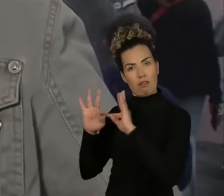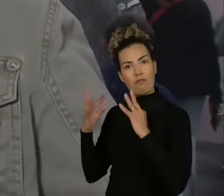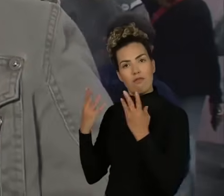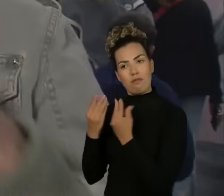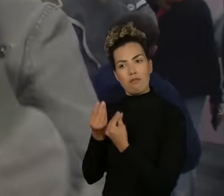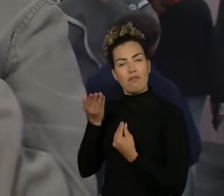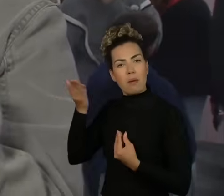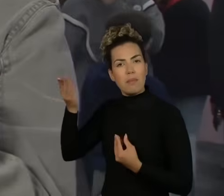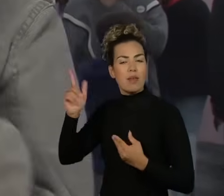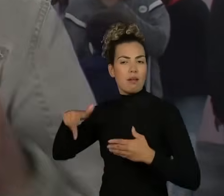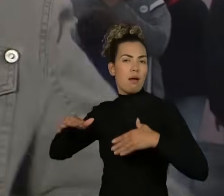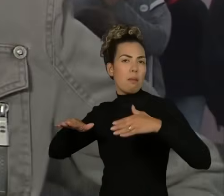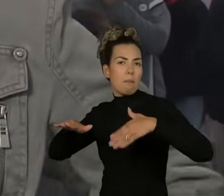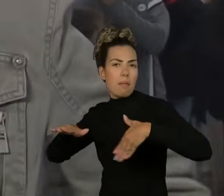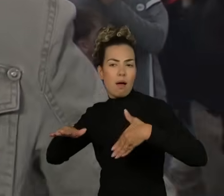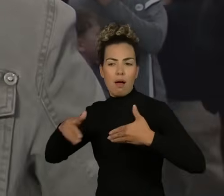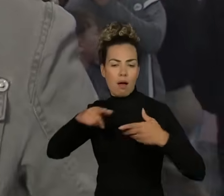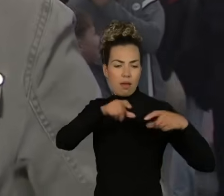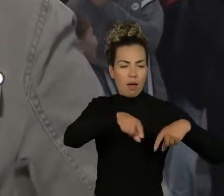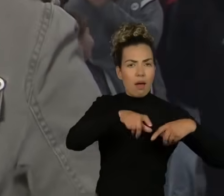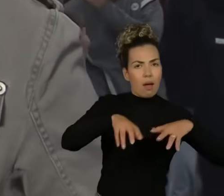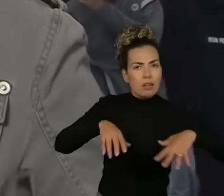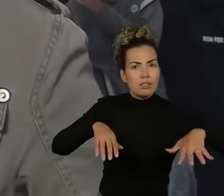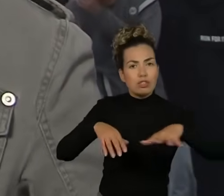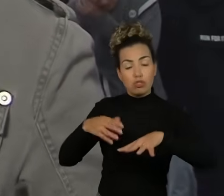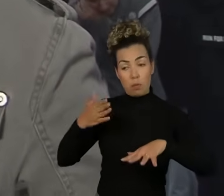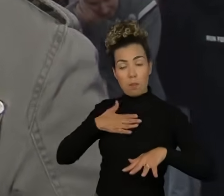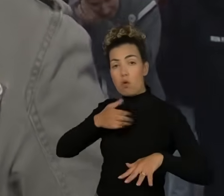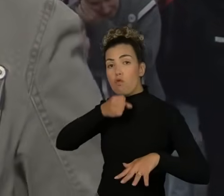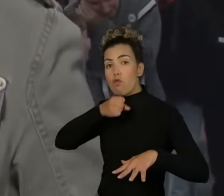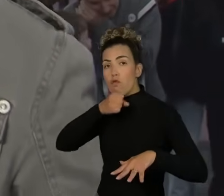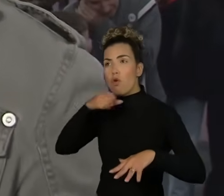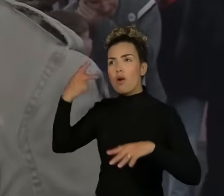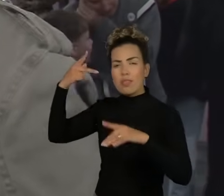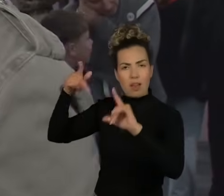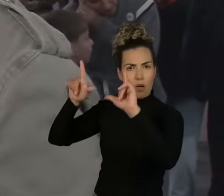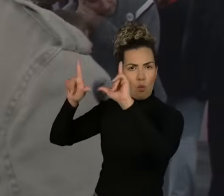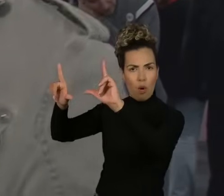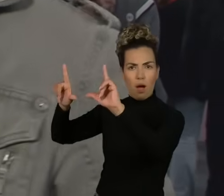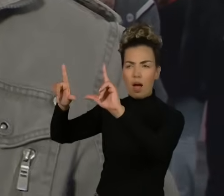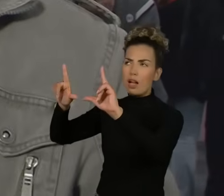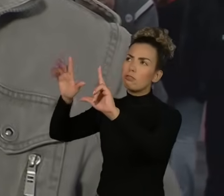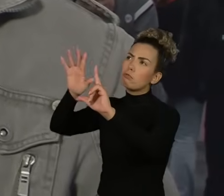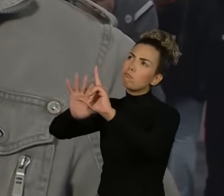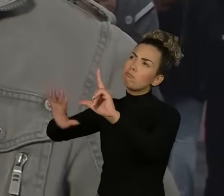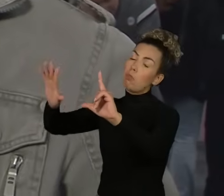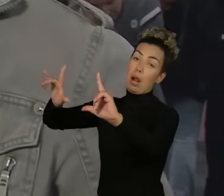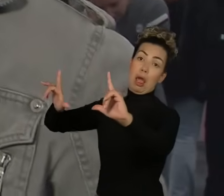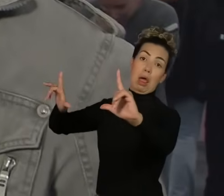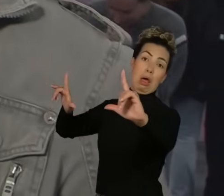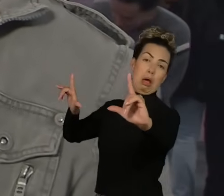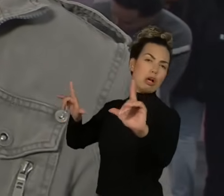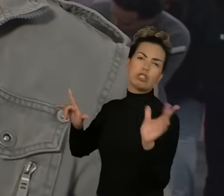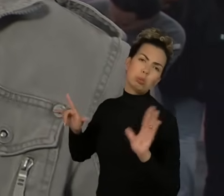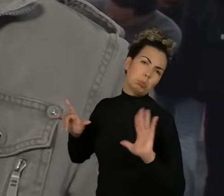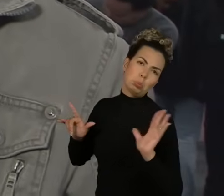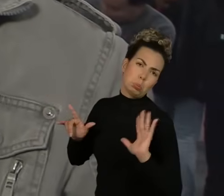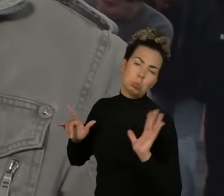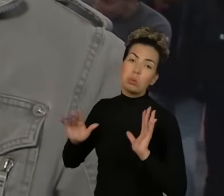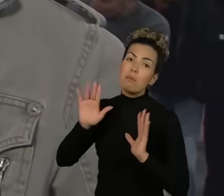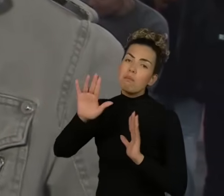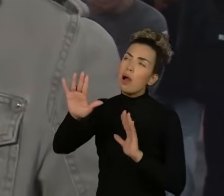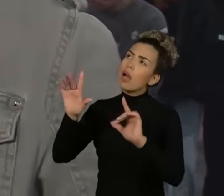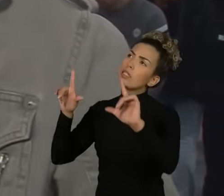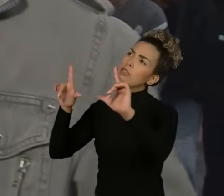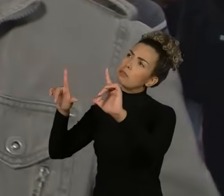e no quarto do meu avô ele tinha um quadro. Não era de nenhum dos grandes, mas era um quadro no estilo